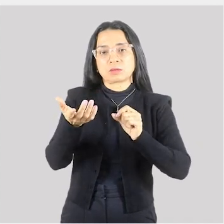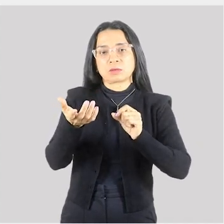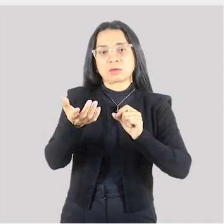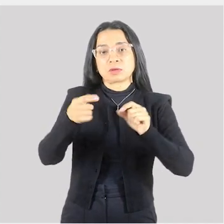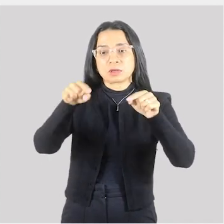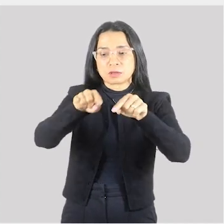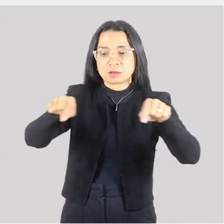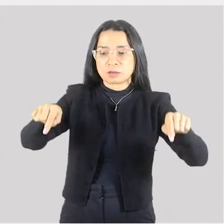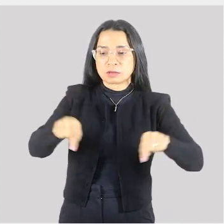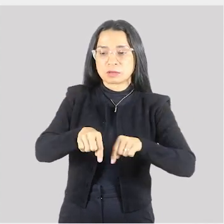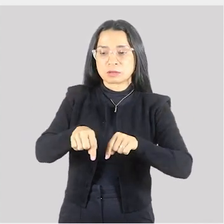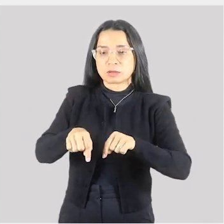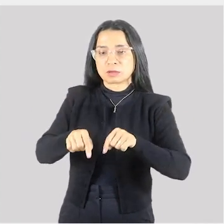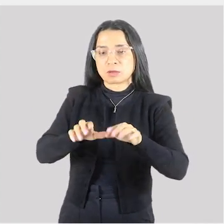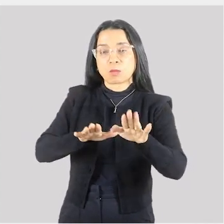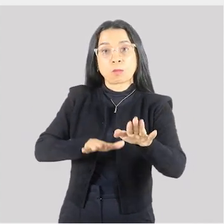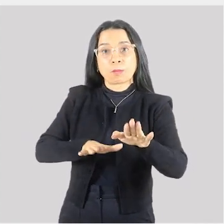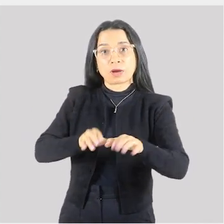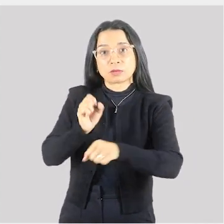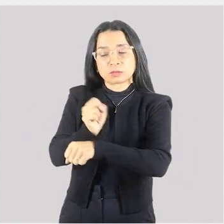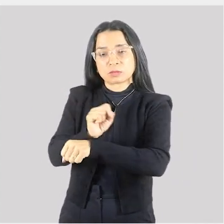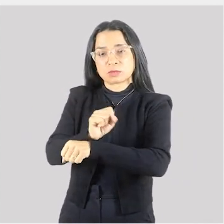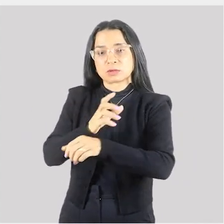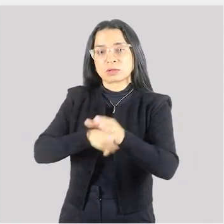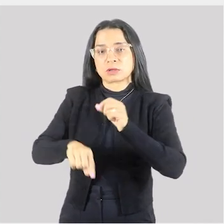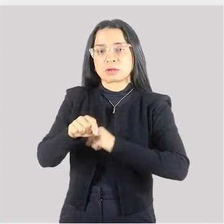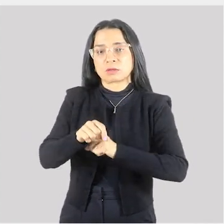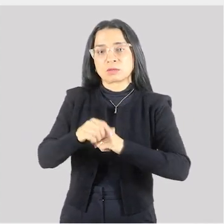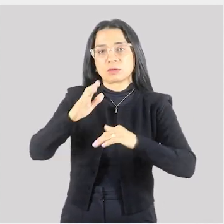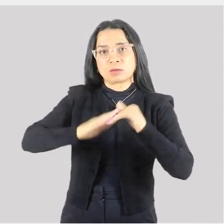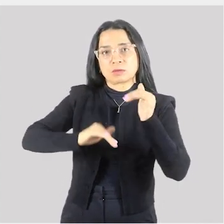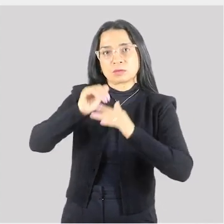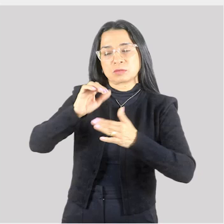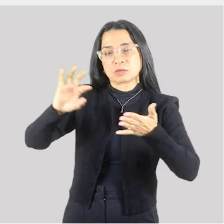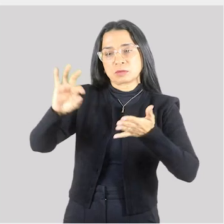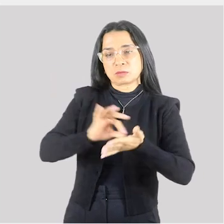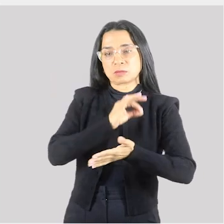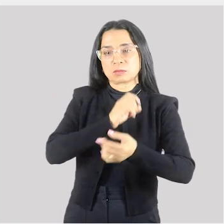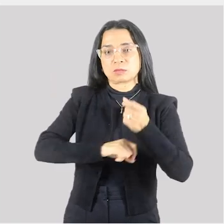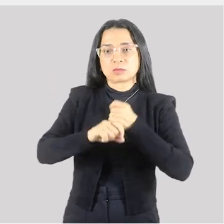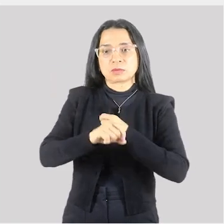pátio de estacionamento. O profissional contratado